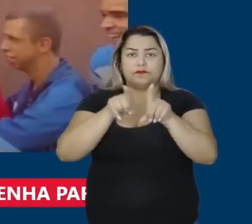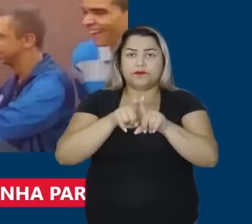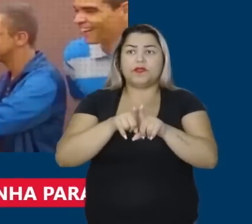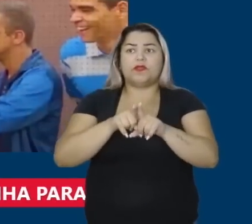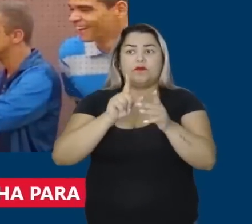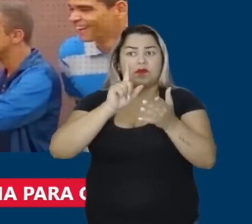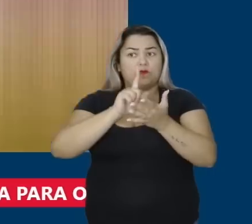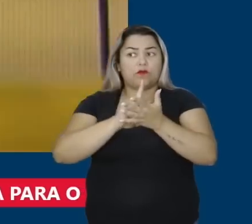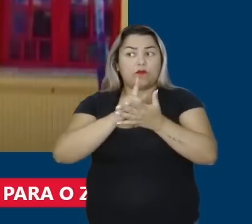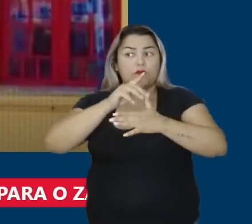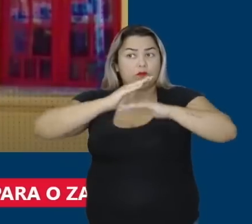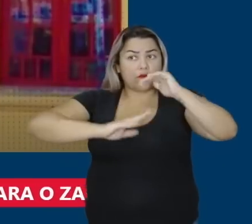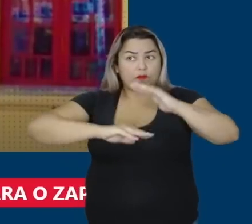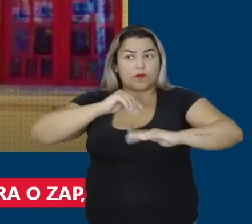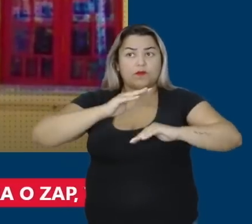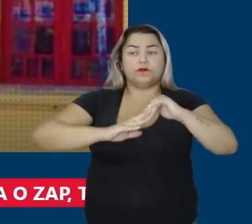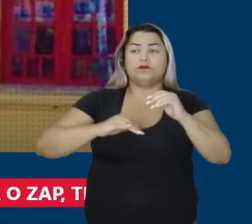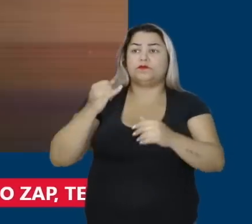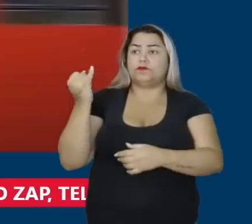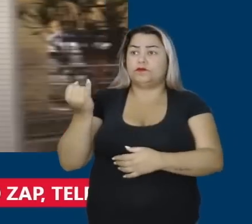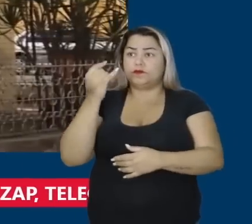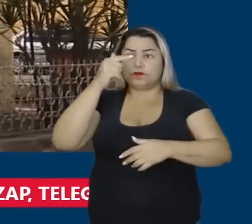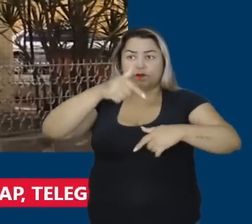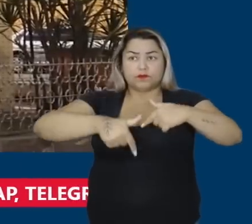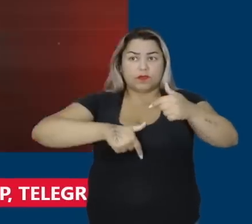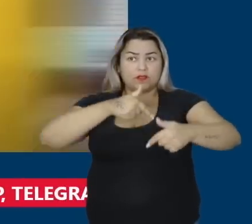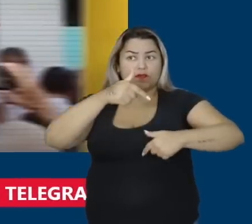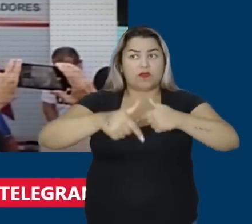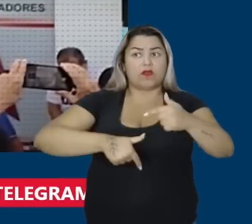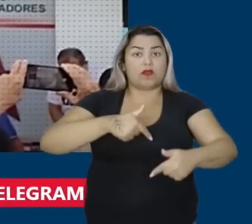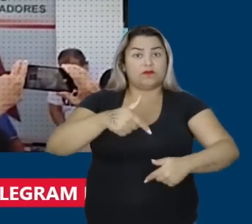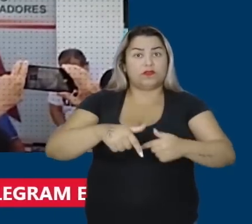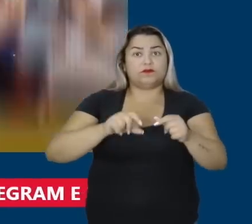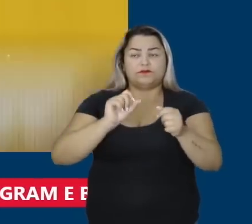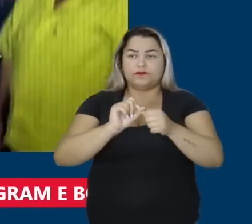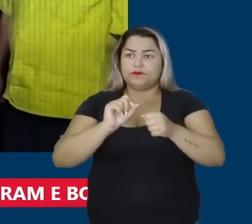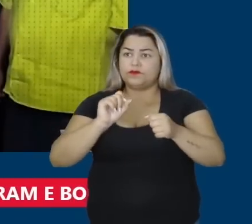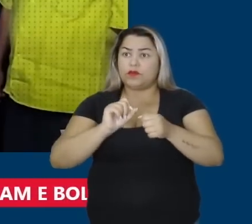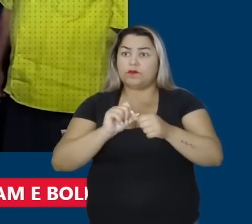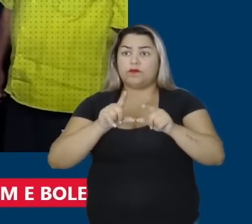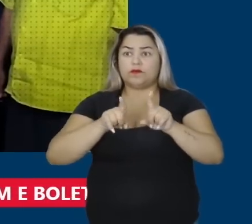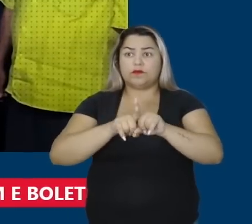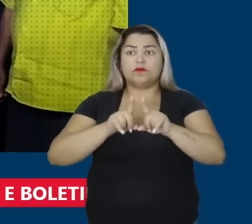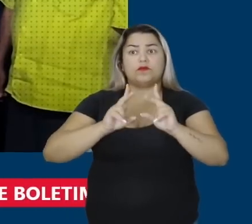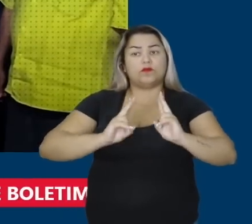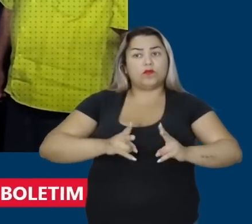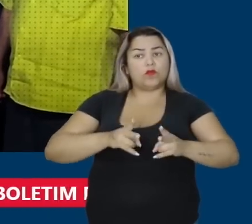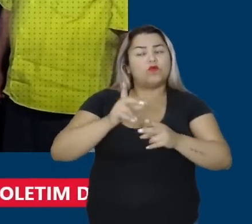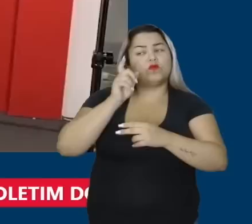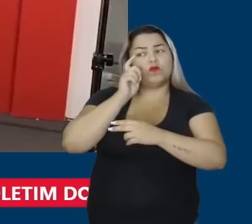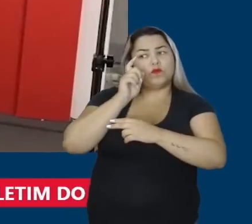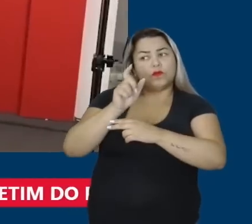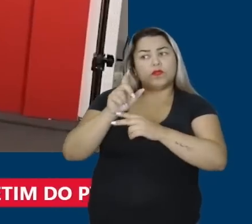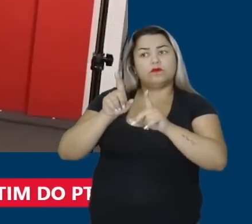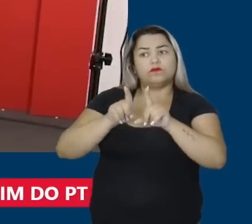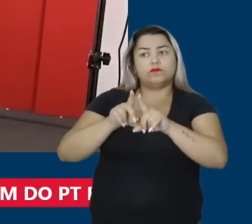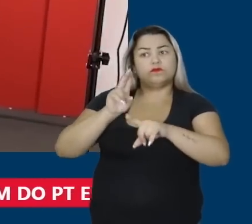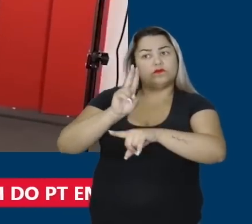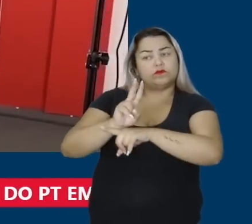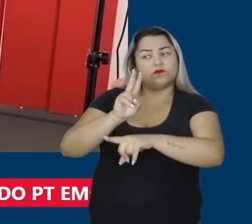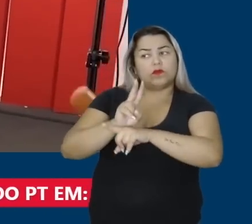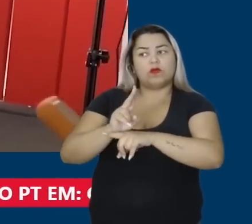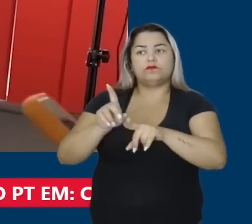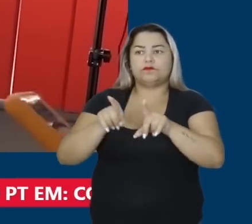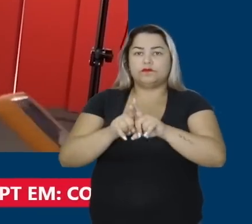do Partido dos Trabalhadores e das Trabalhadoras fazer a disputa política para afirmar os interesses dos trabalhadores e do povo.